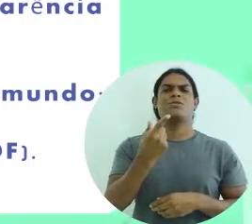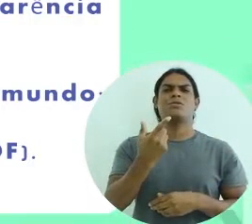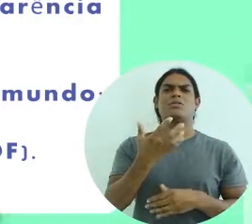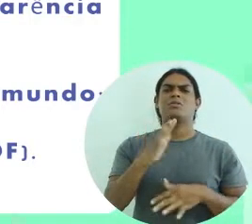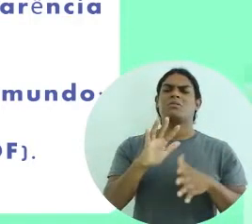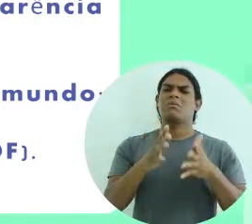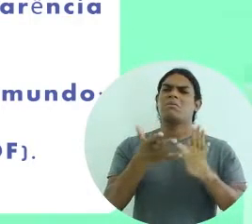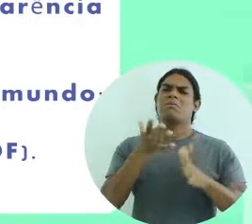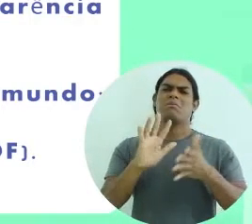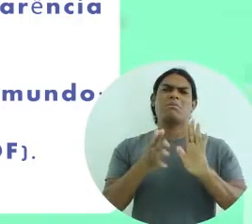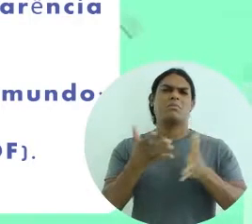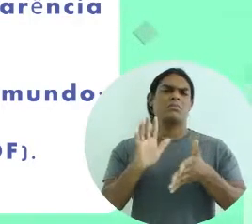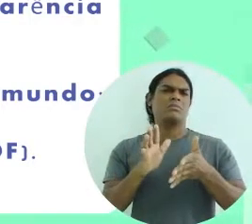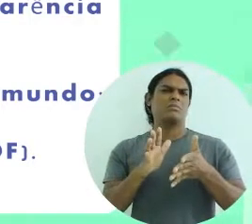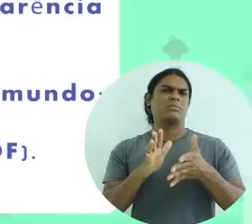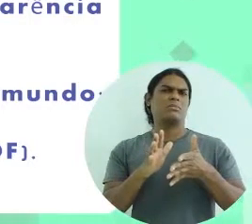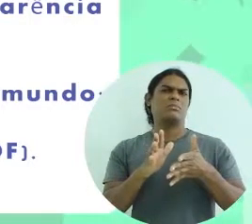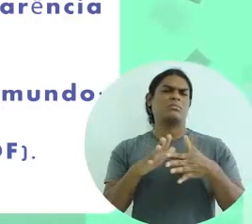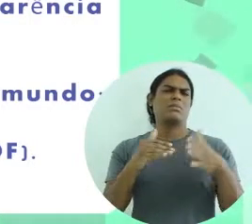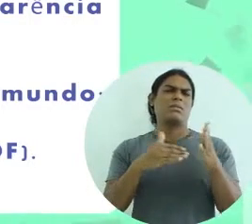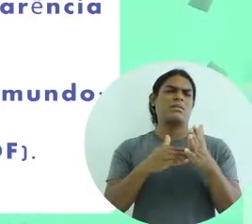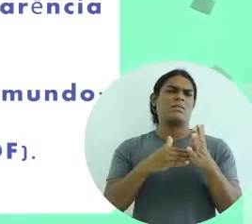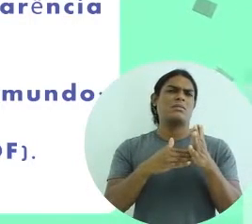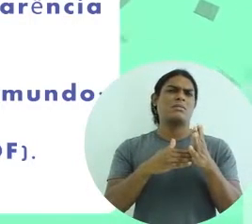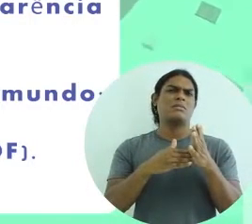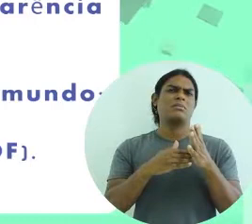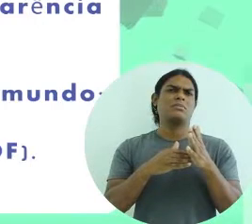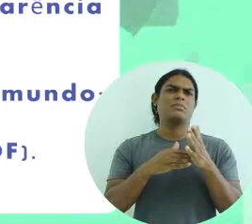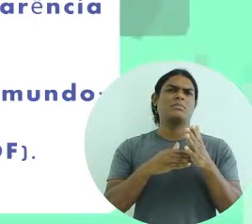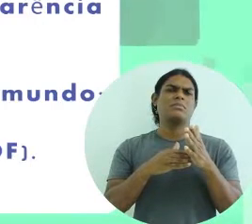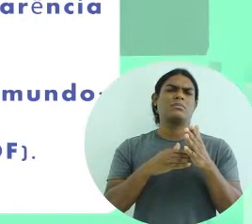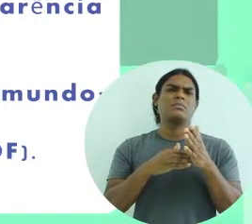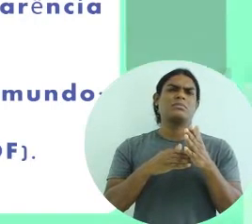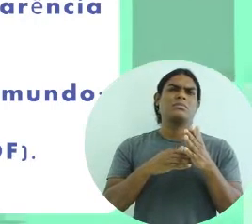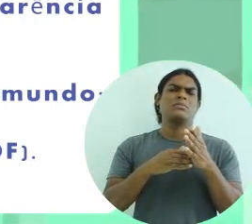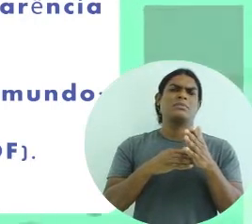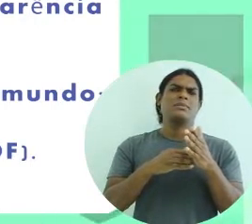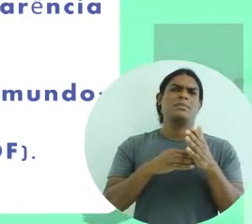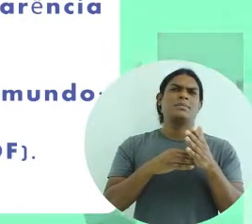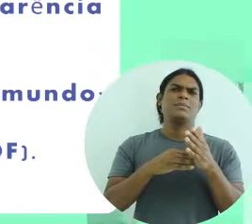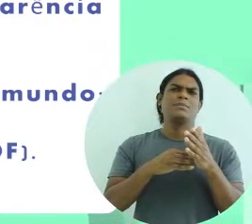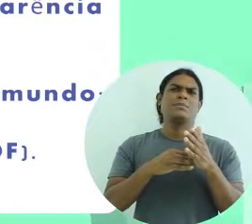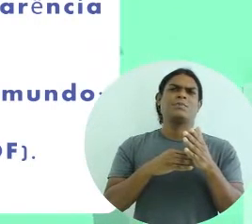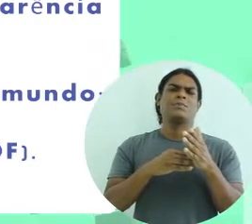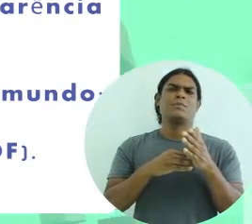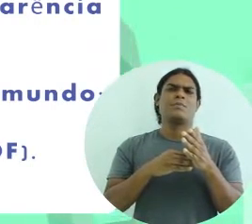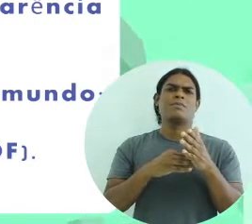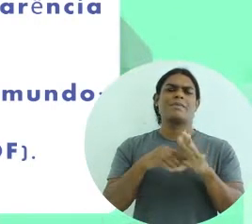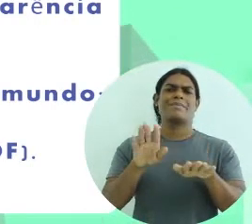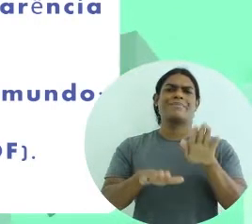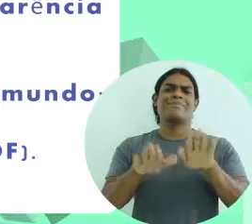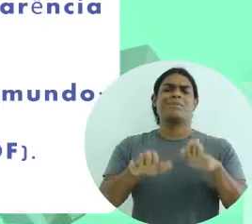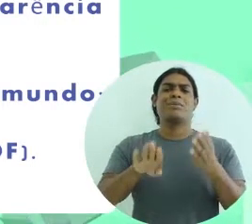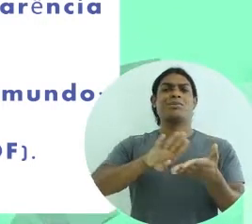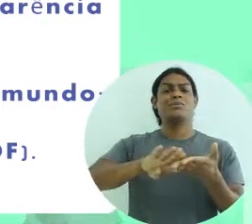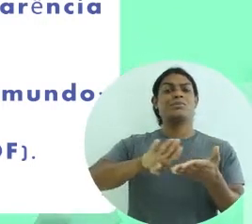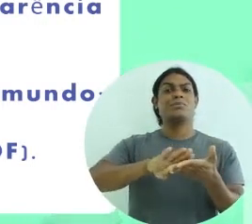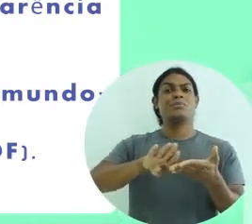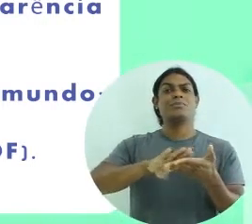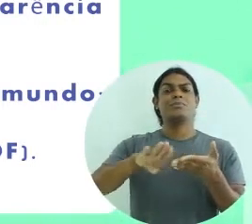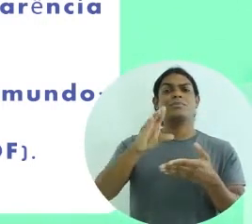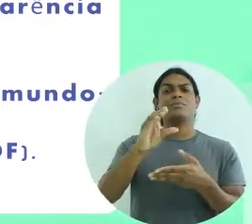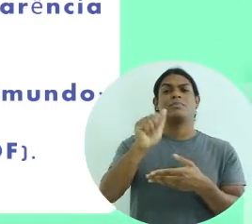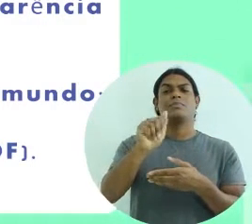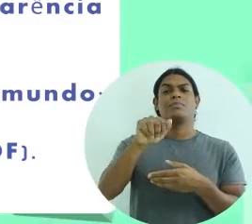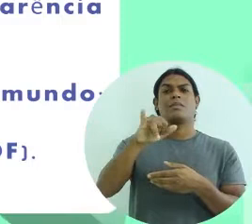entre 5, vamos dizer, de até... Hoje em dia vem variando, dependendo do banco, o Caixa, o Banco do Brasil, eles podem